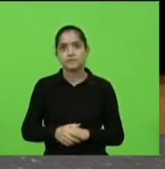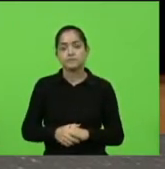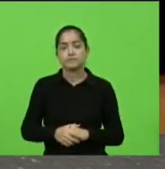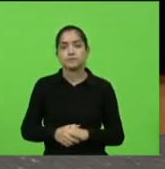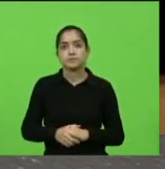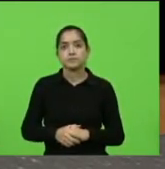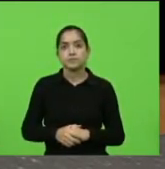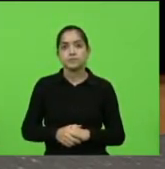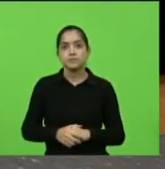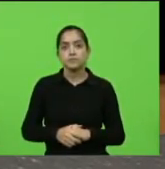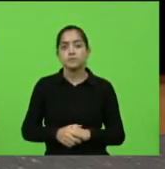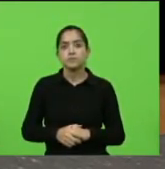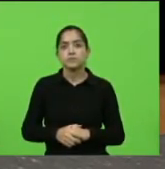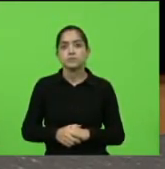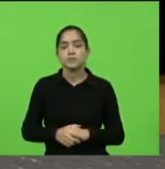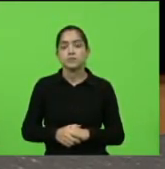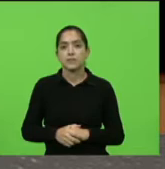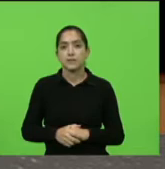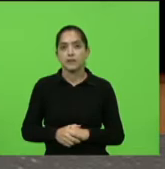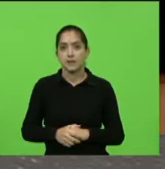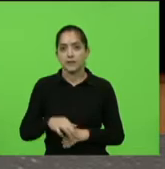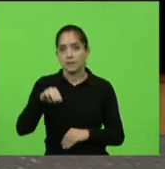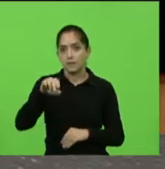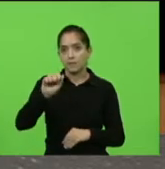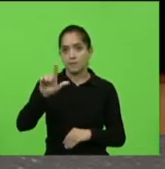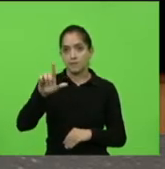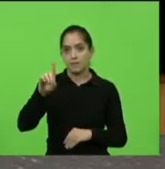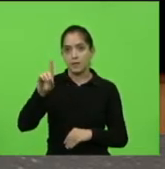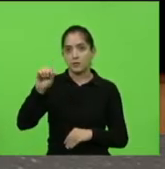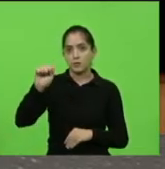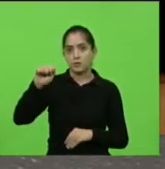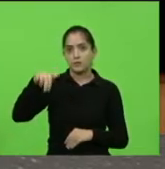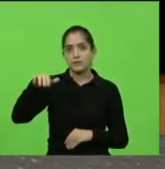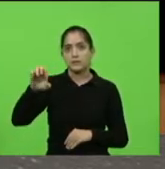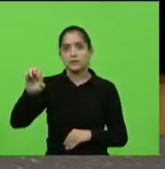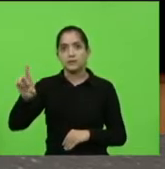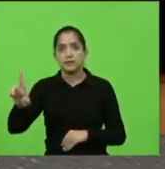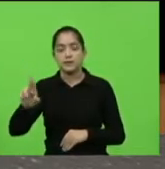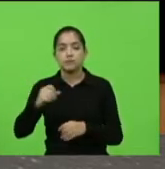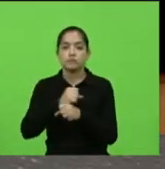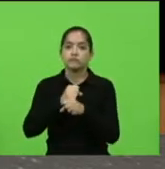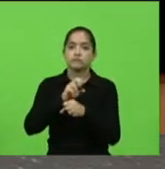ao Cacildo Maldaner, que por 52 anos